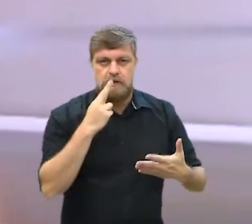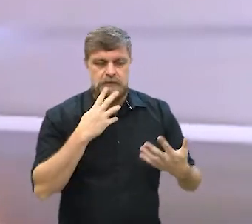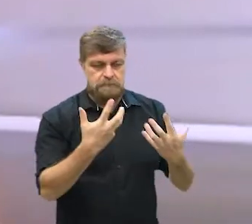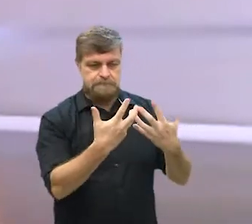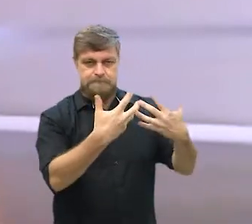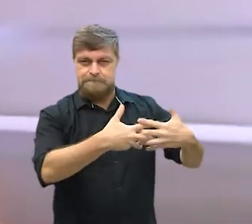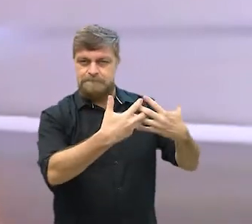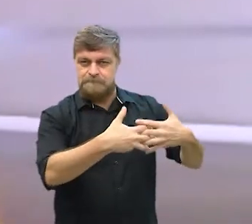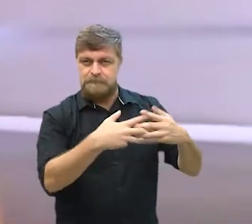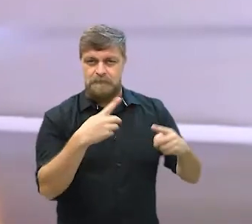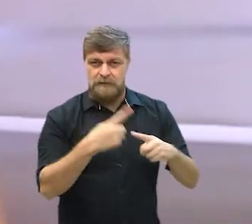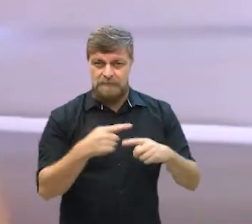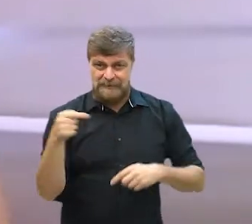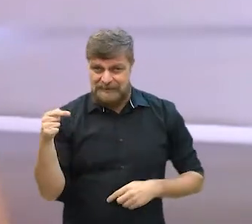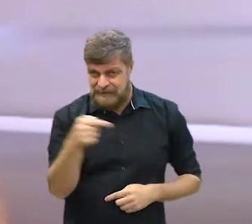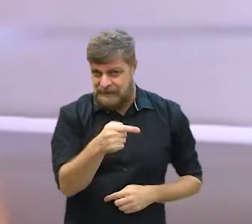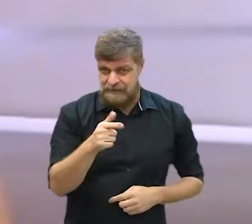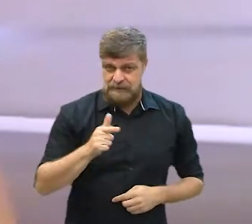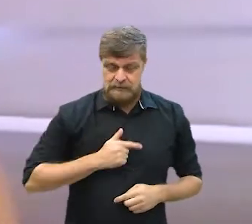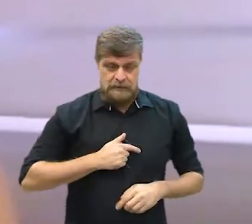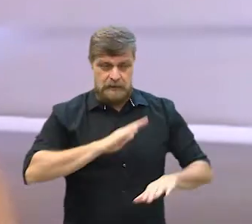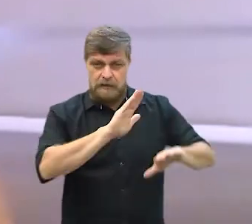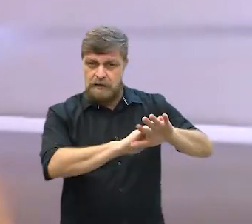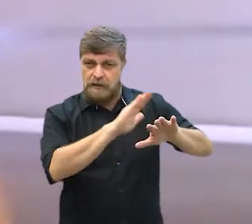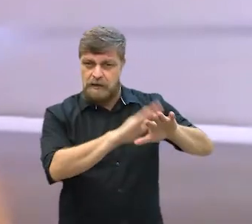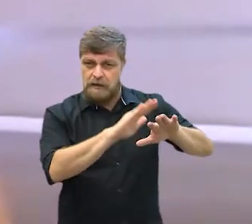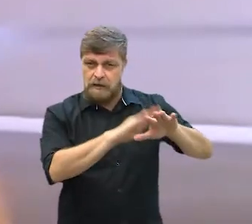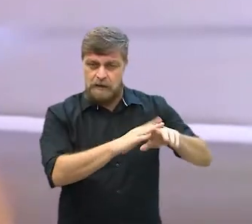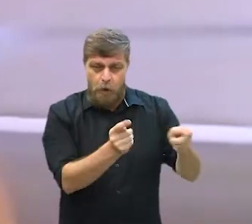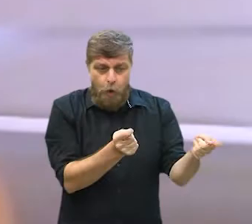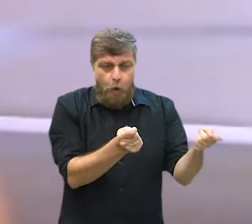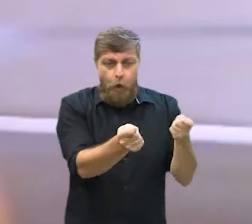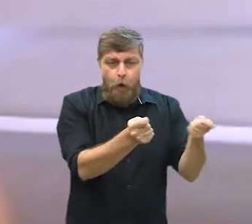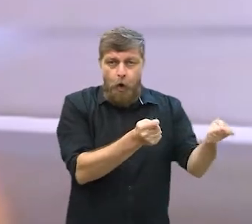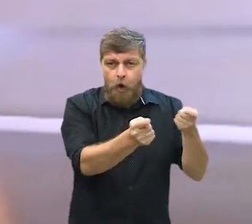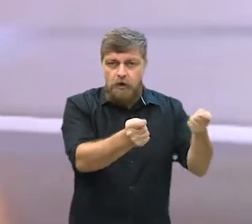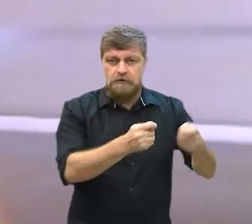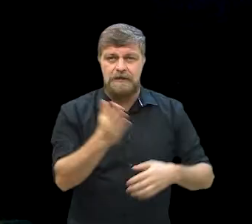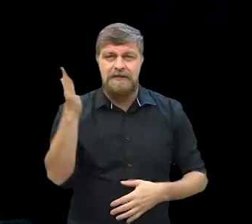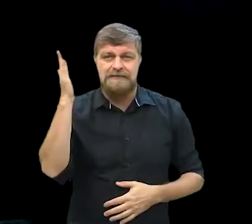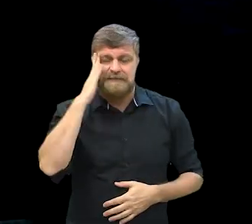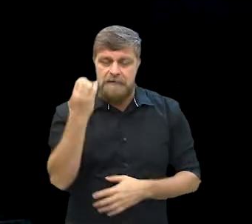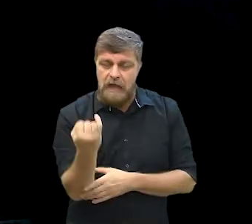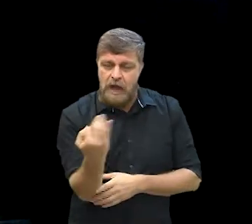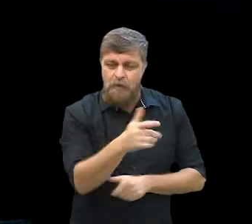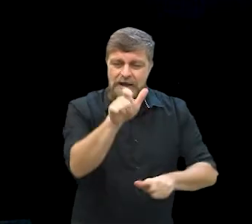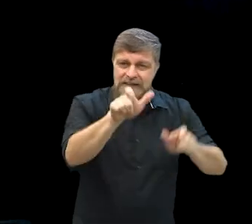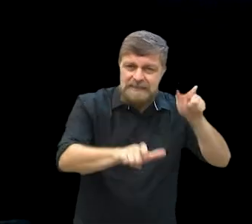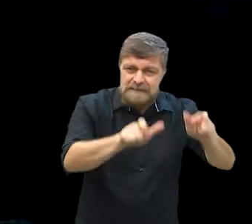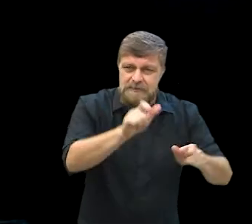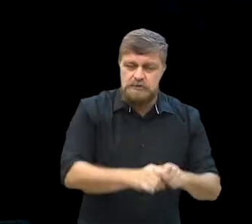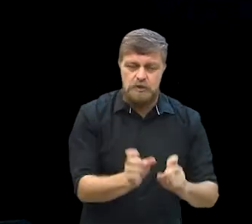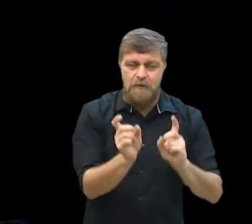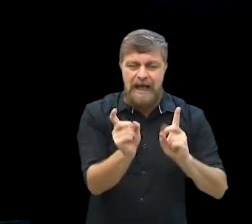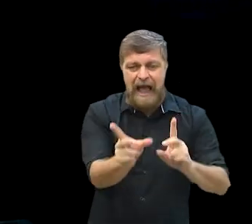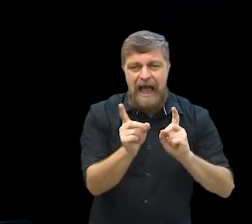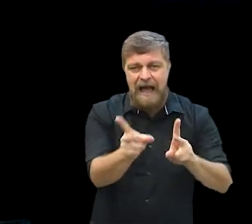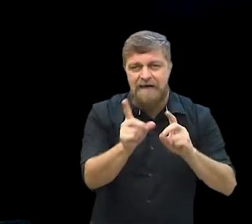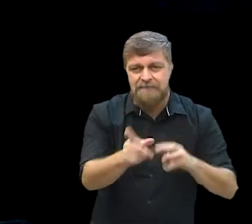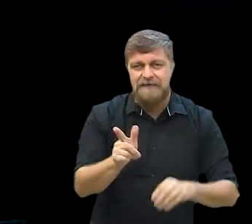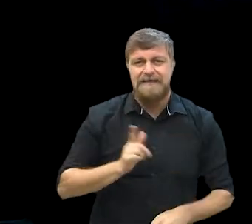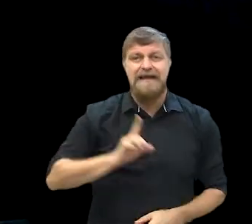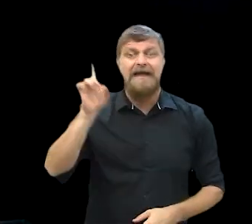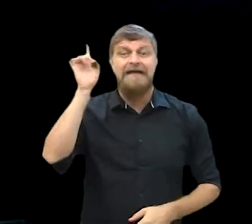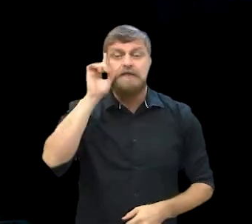para o restaurante, porque está literalmente nas mãos deles o controle do volume, do fluxo, do número